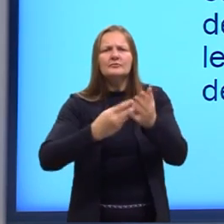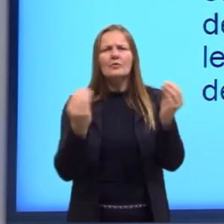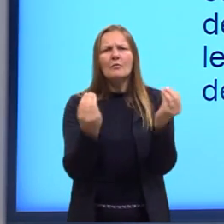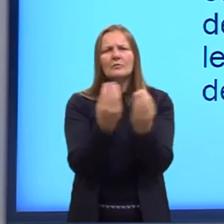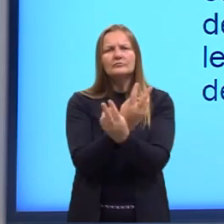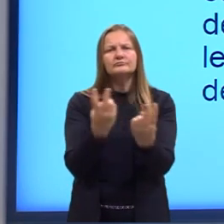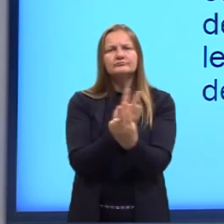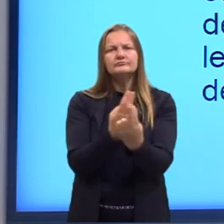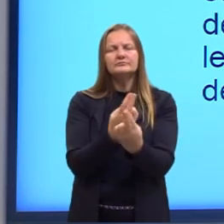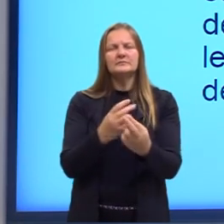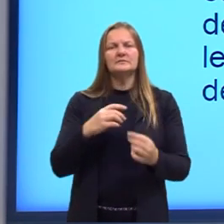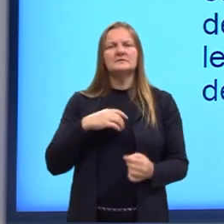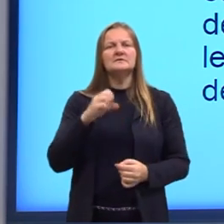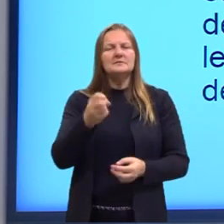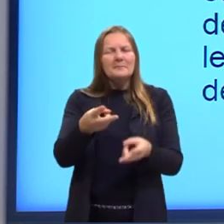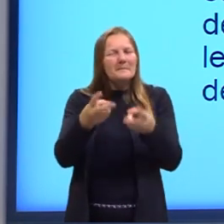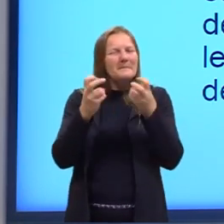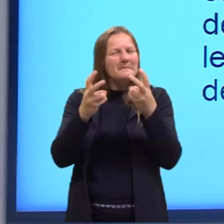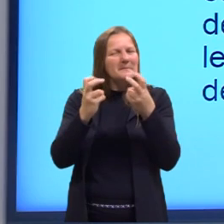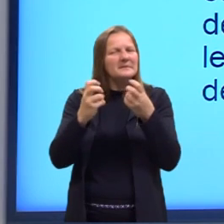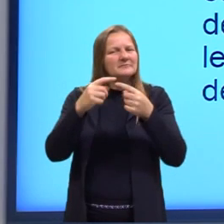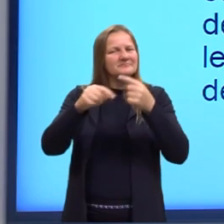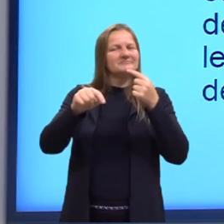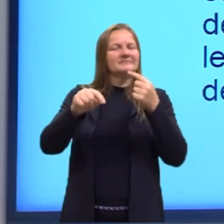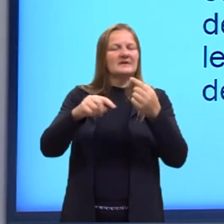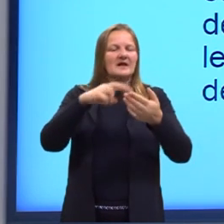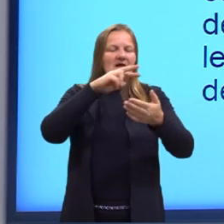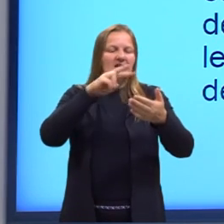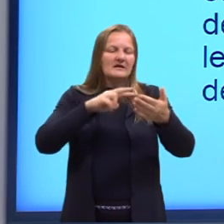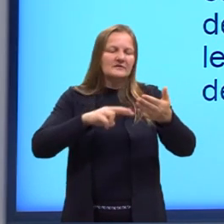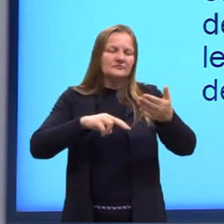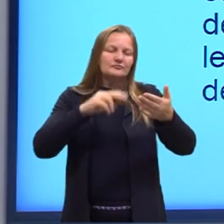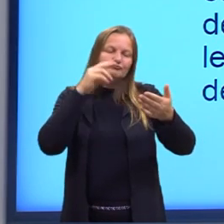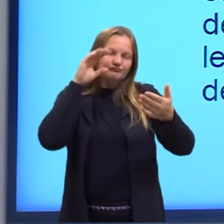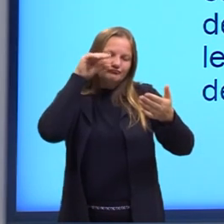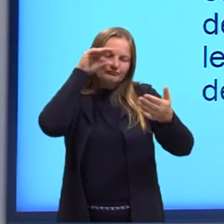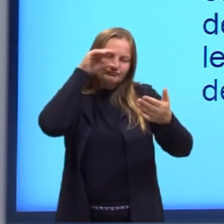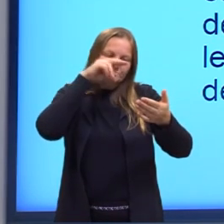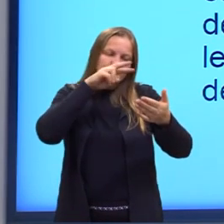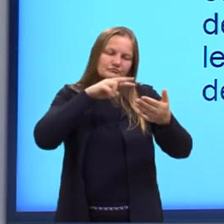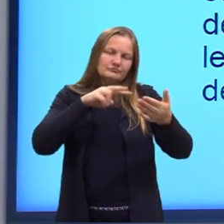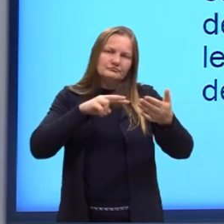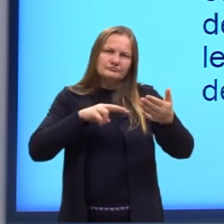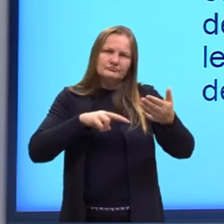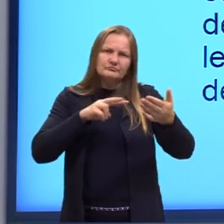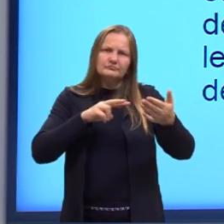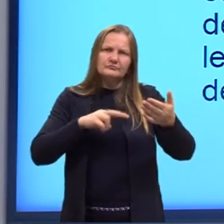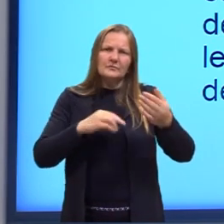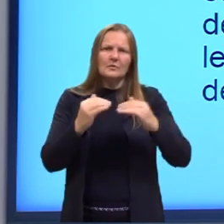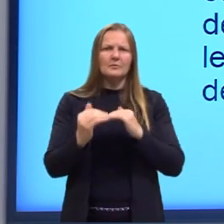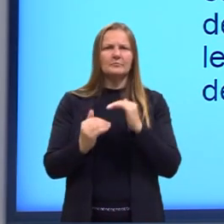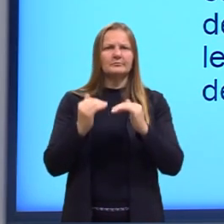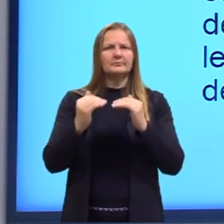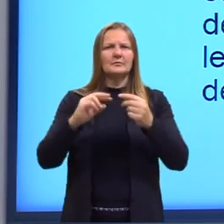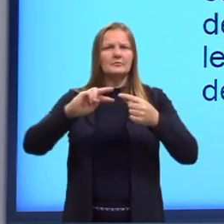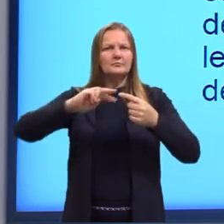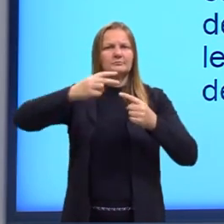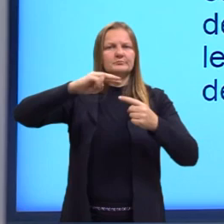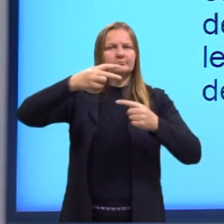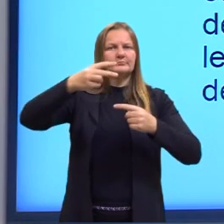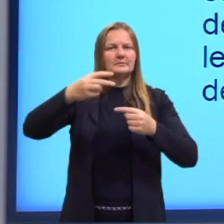detectar uma incoerência é preciso que se faça uma leitura cuidadosa ancorada nos processos de